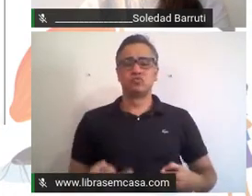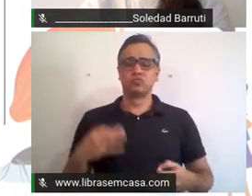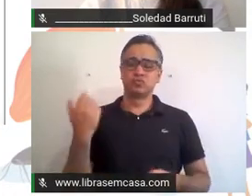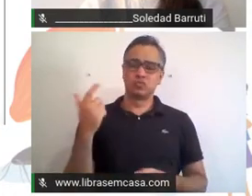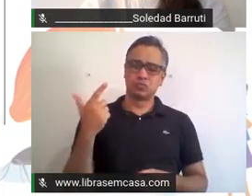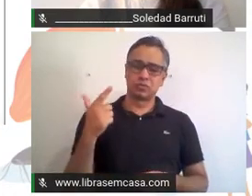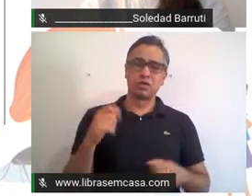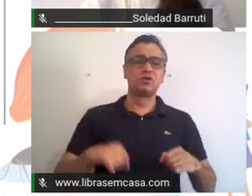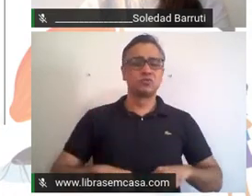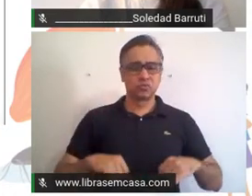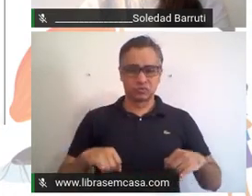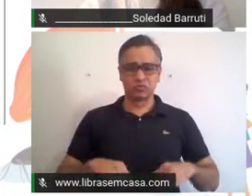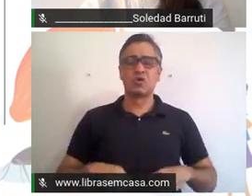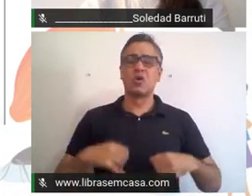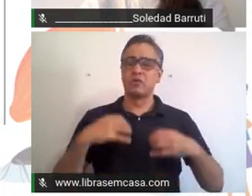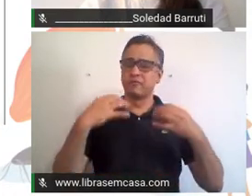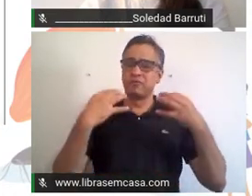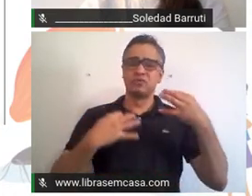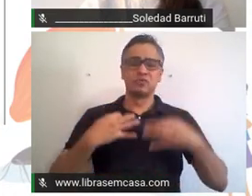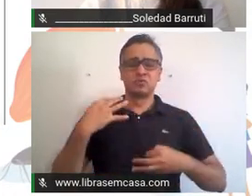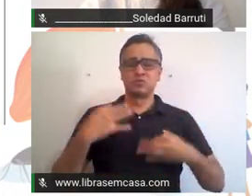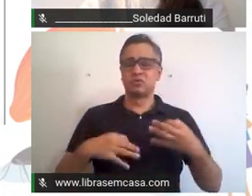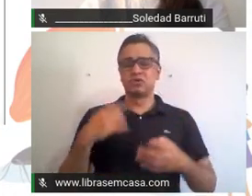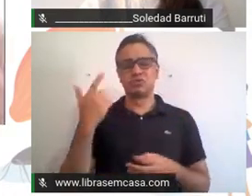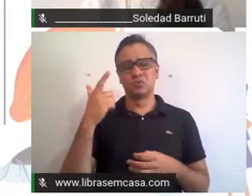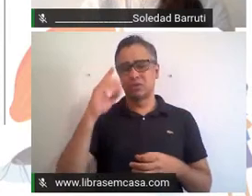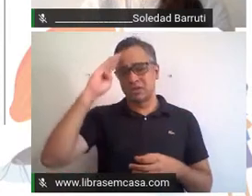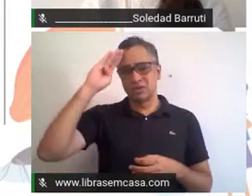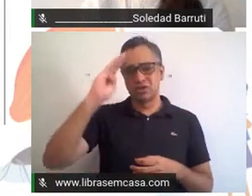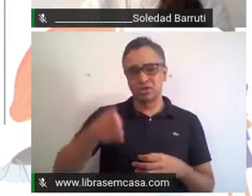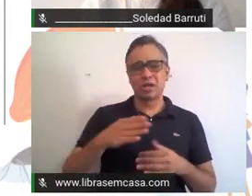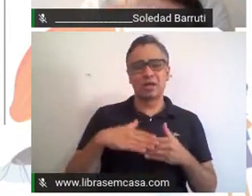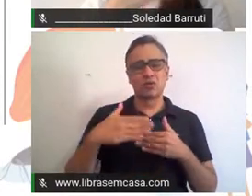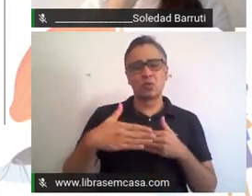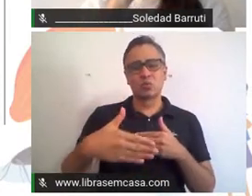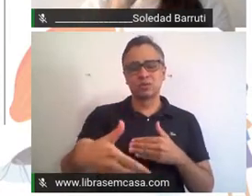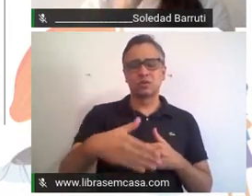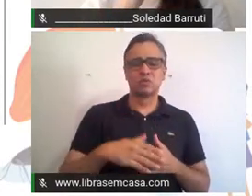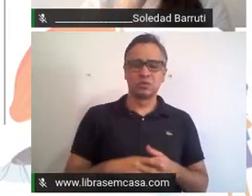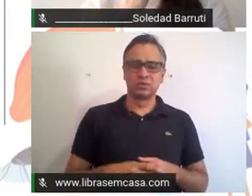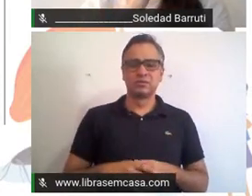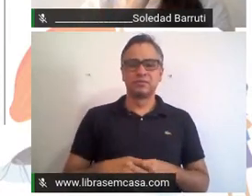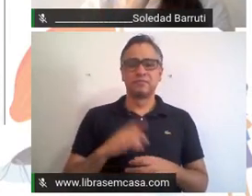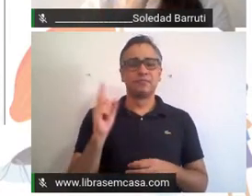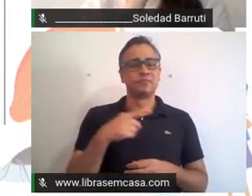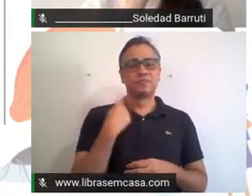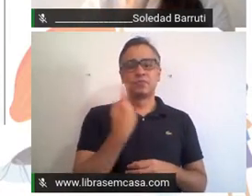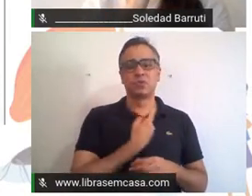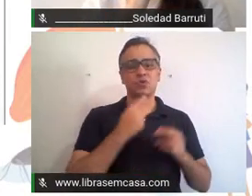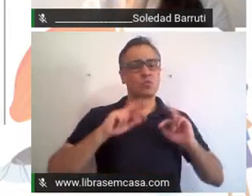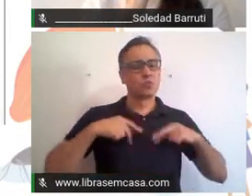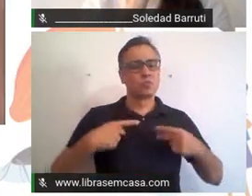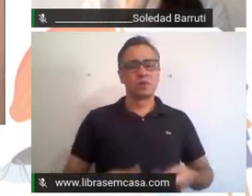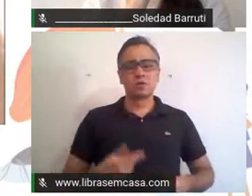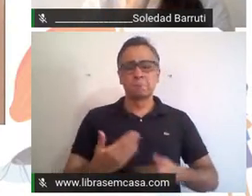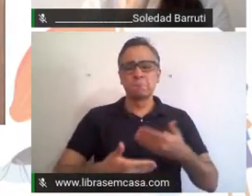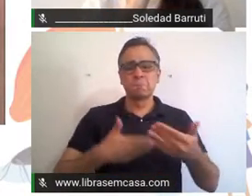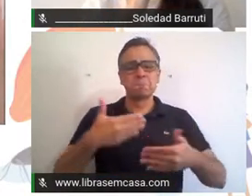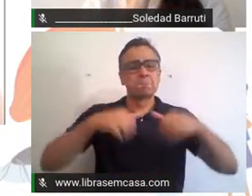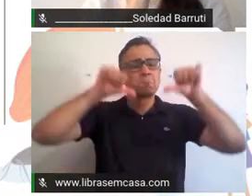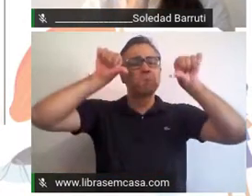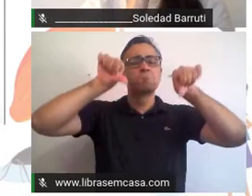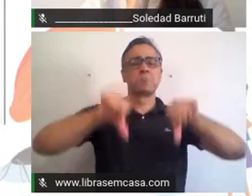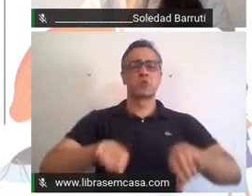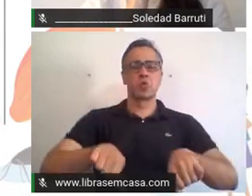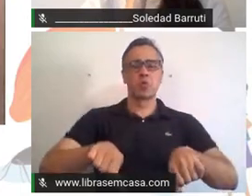sofrem diretamente, né? Tem as consequências diretas, mas todos nós, enquanto humanidade, pioramos. E não é uma